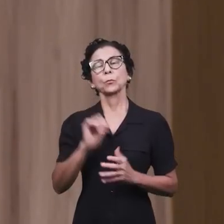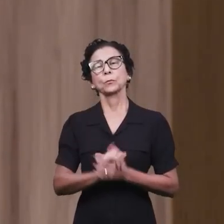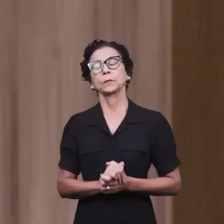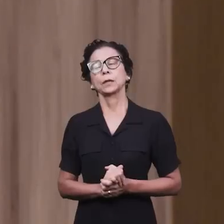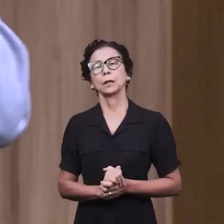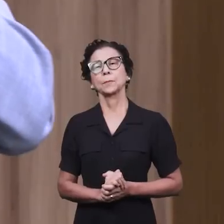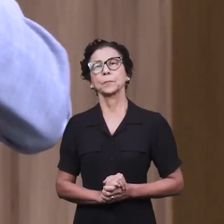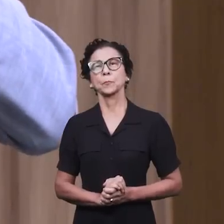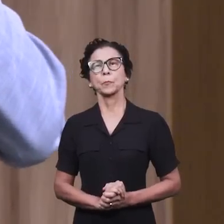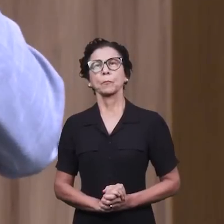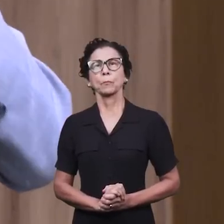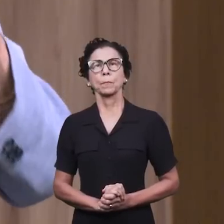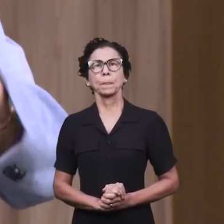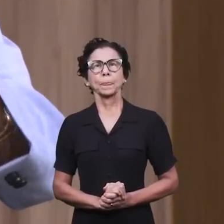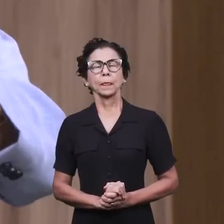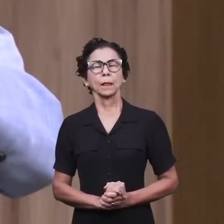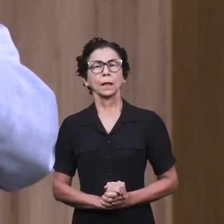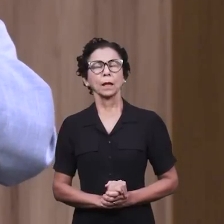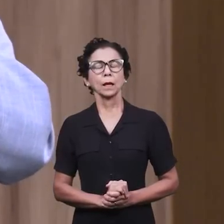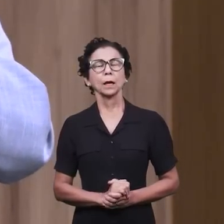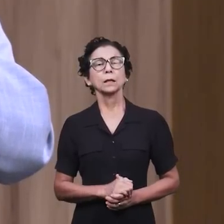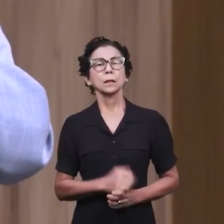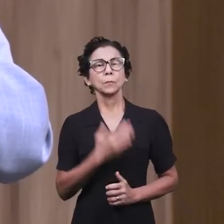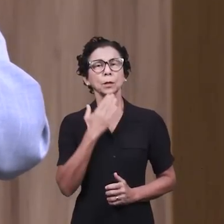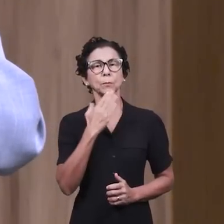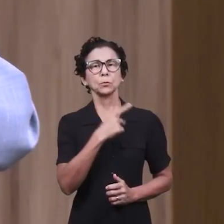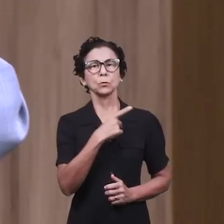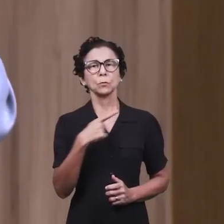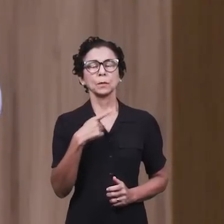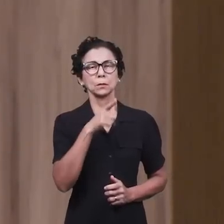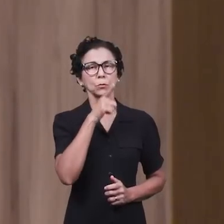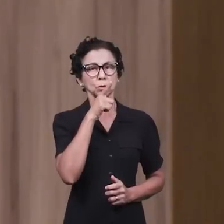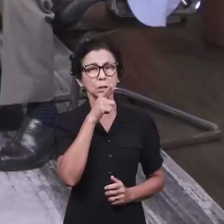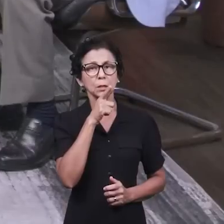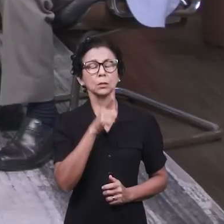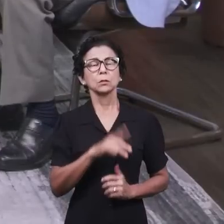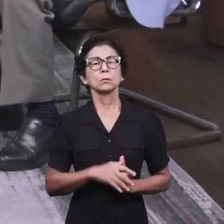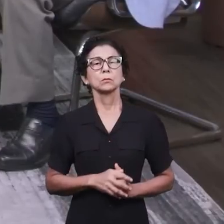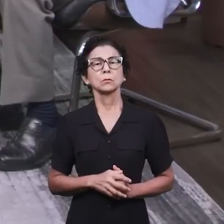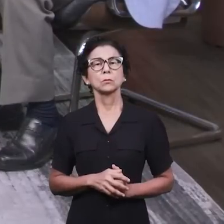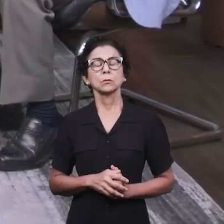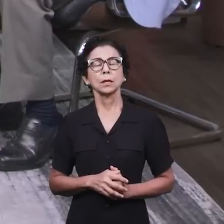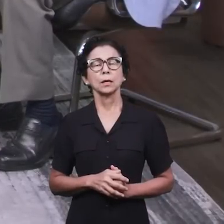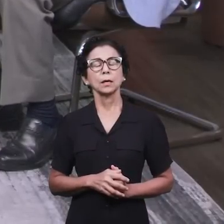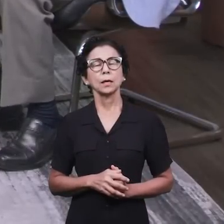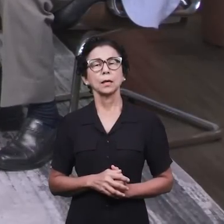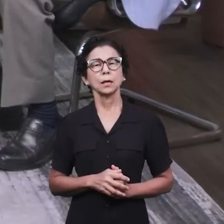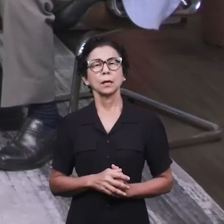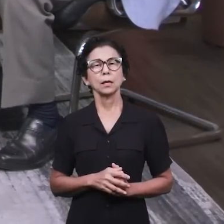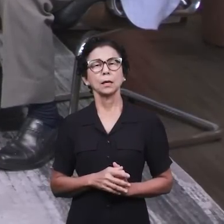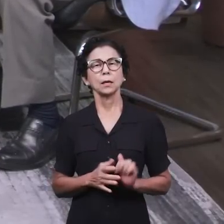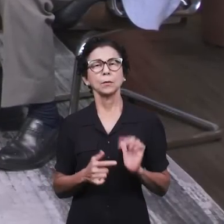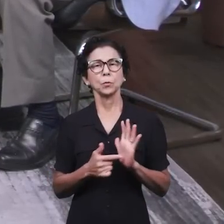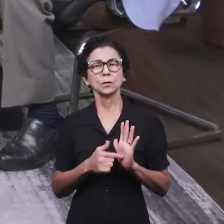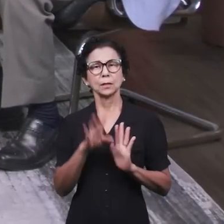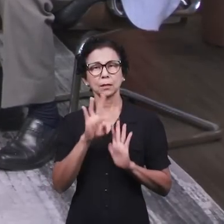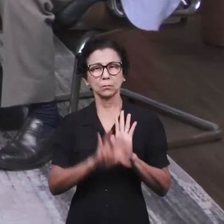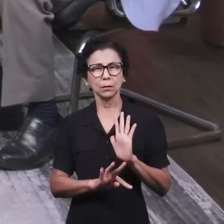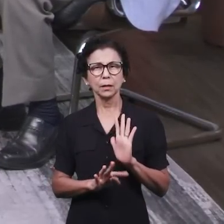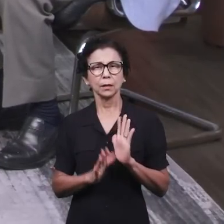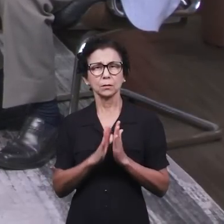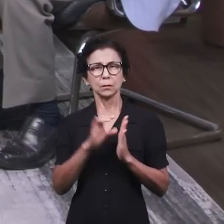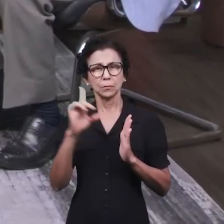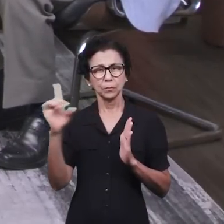vamos encontrar o grupo. Eu gostaria que o pastor Gilson até mencionasse no texto bíblico aí